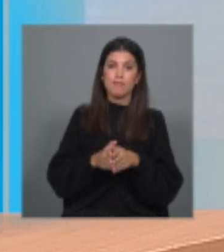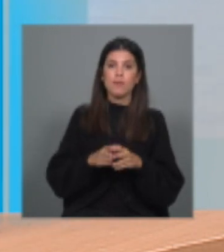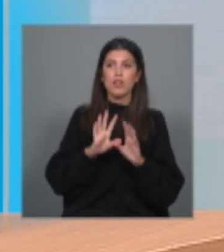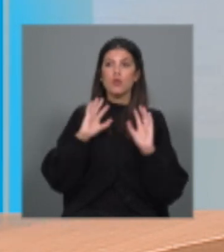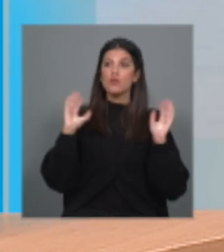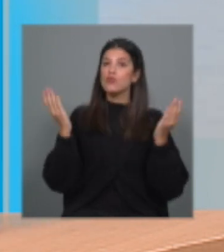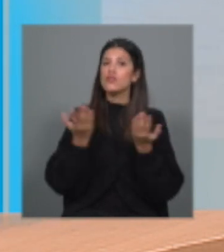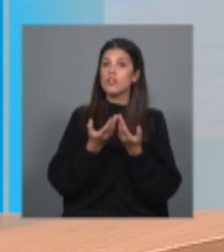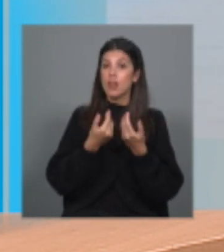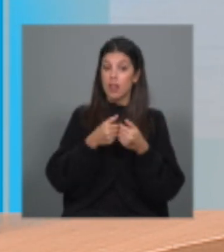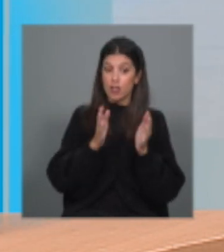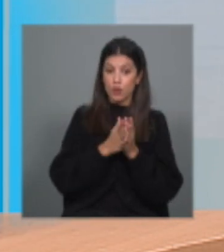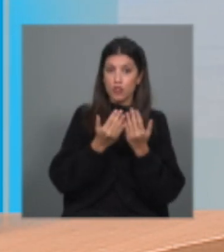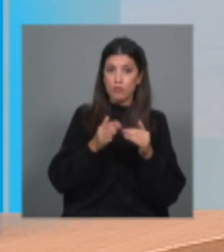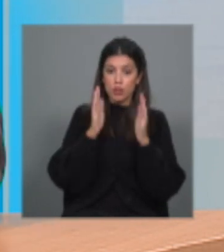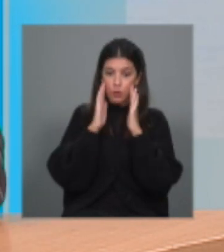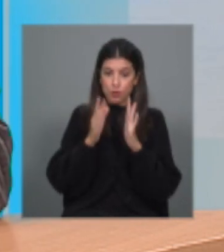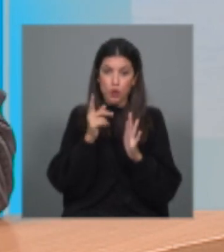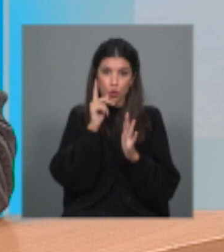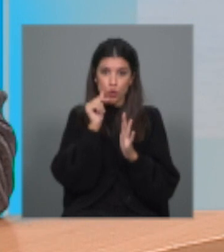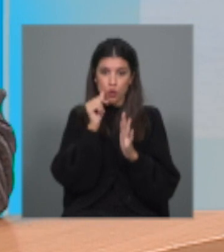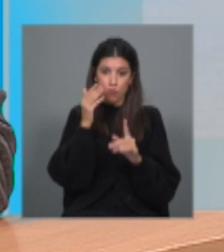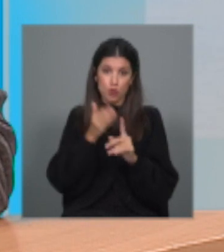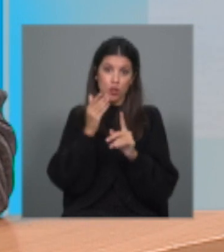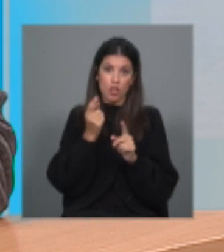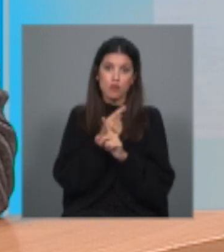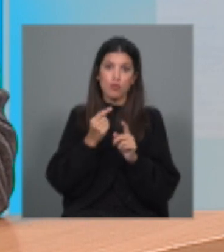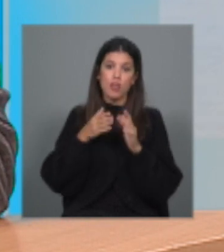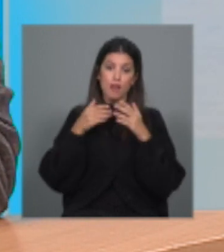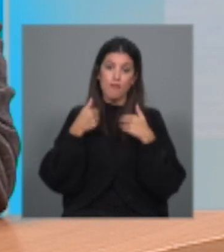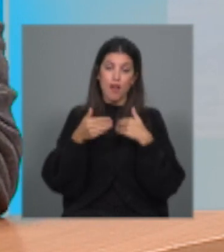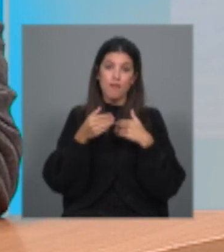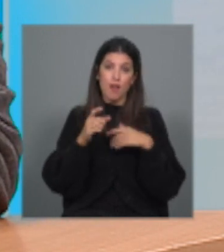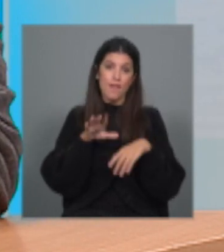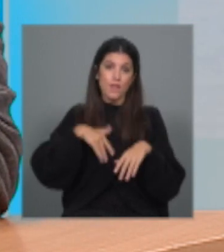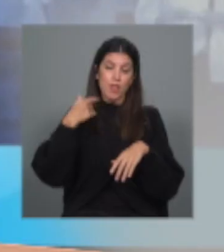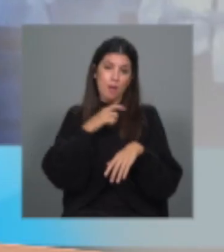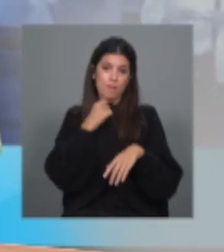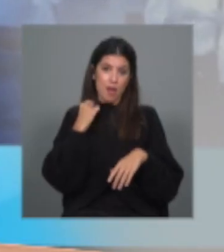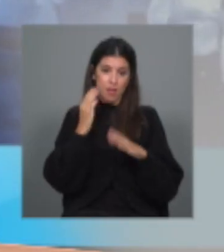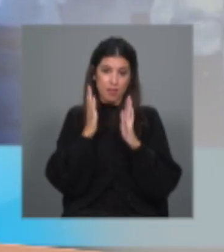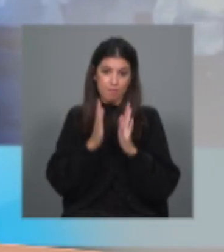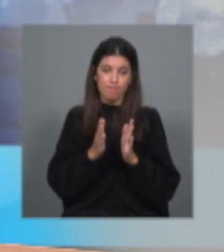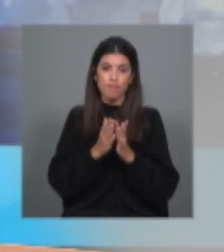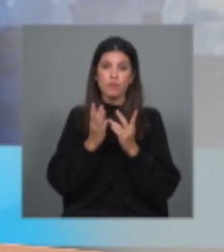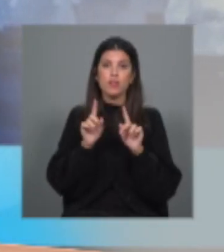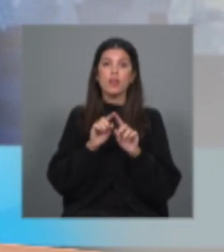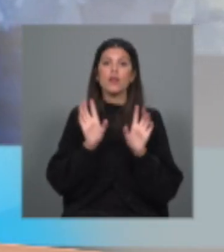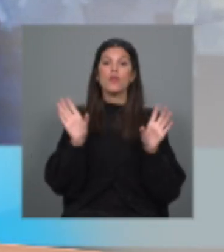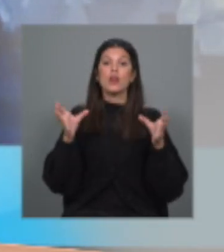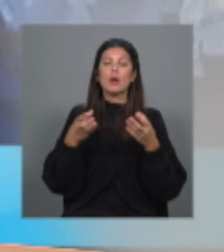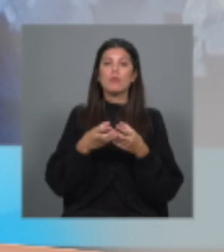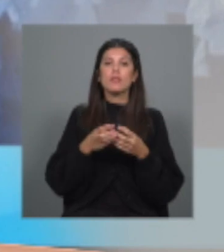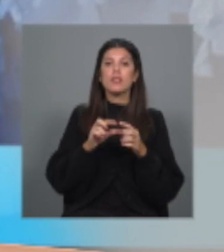geral, em todos, e nos rapazes, homens concretos que estão confiados ao seminário. Formas de participação das comunidades na vida